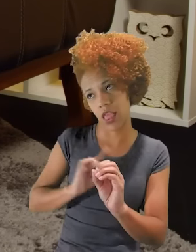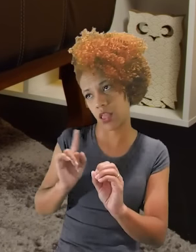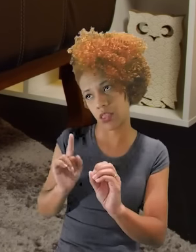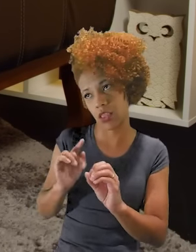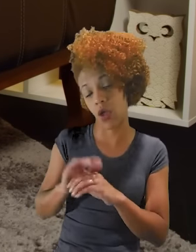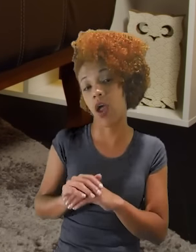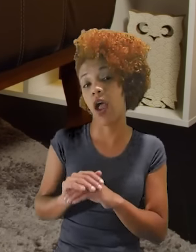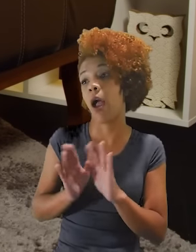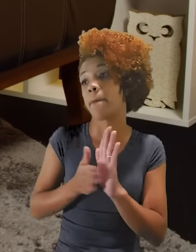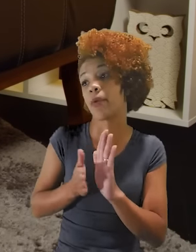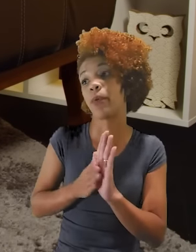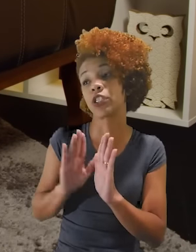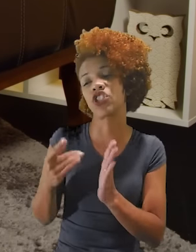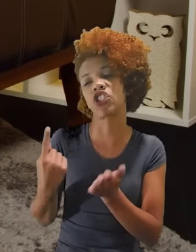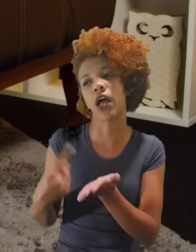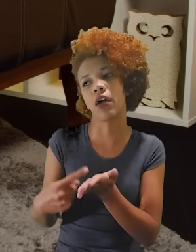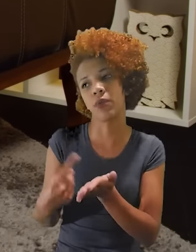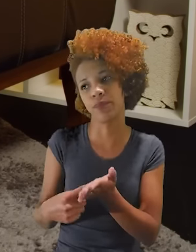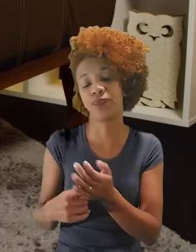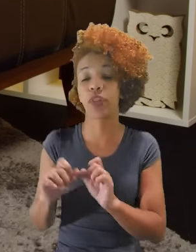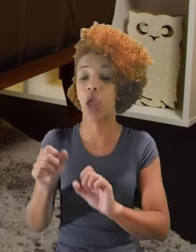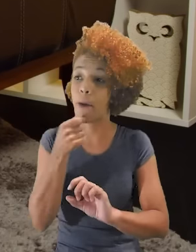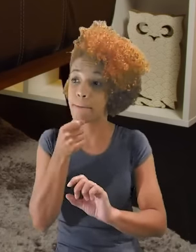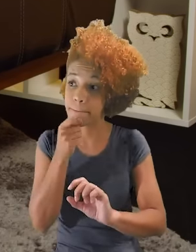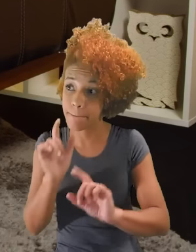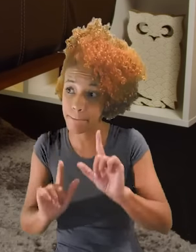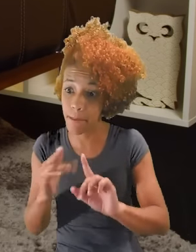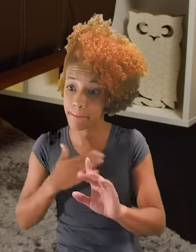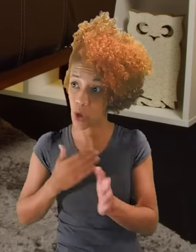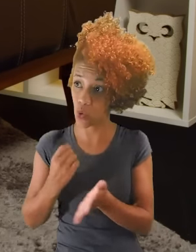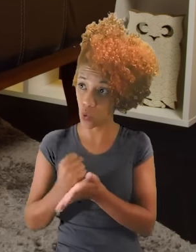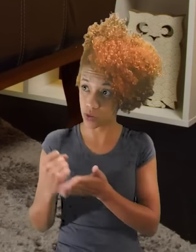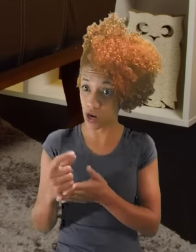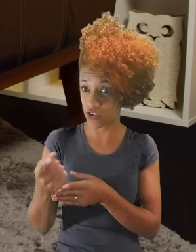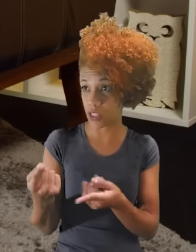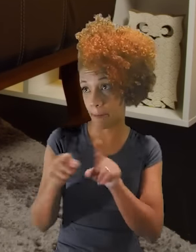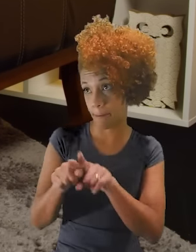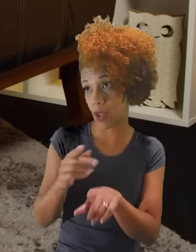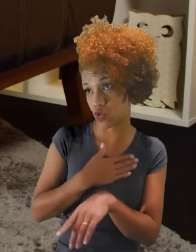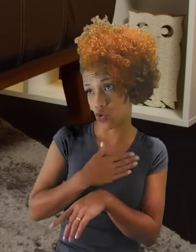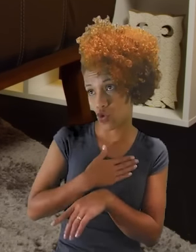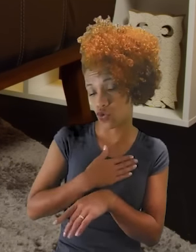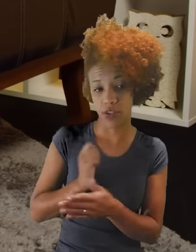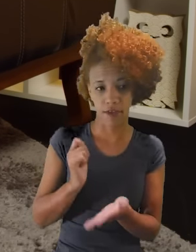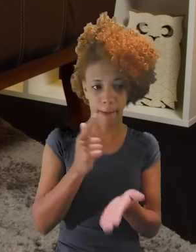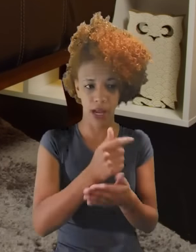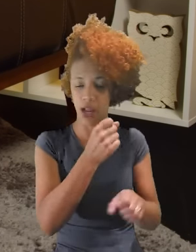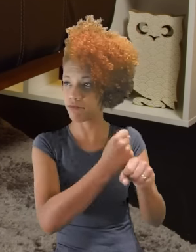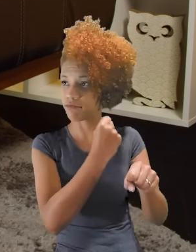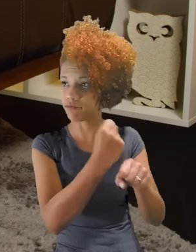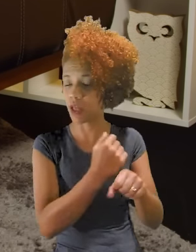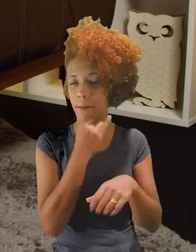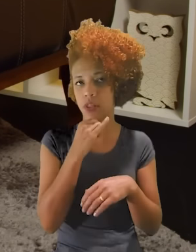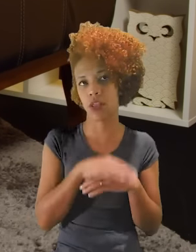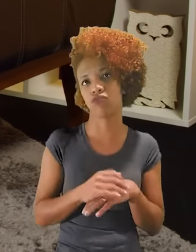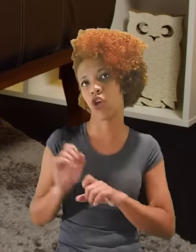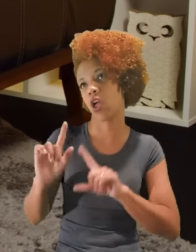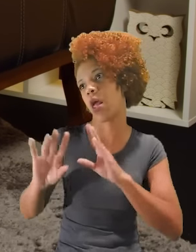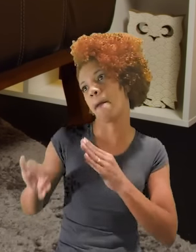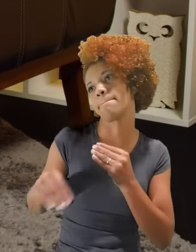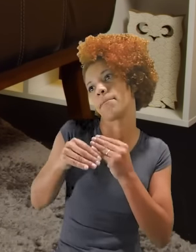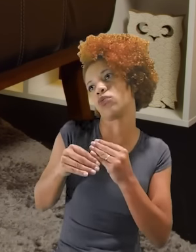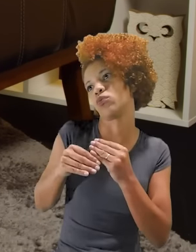programa já... A ideia já era esse acordo. De faço o programa... É isso aí, é esse acordo. O meu contrato é esse, você vai ser meu sócio. Entendi. Você vai bancar. Então, assim, digamos que o programa entrou